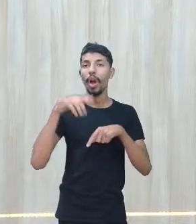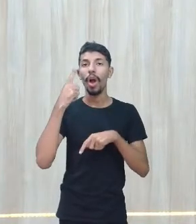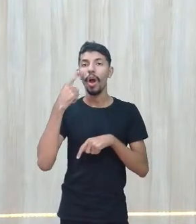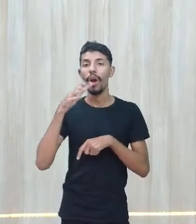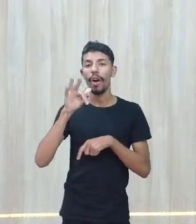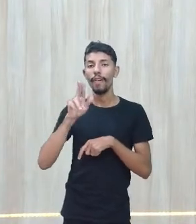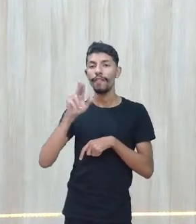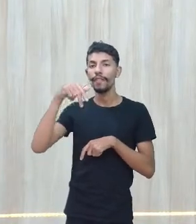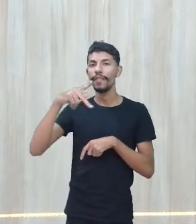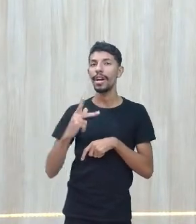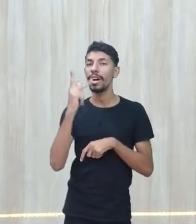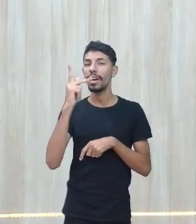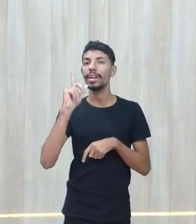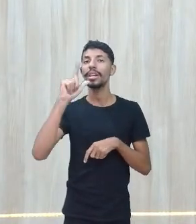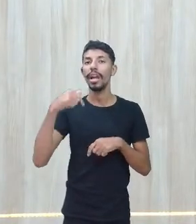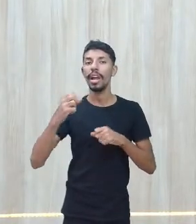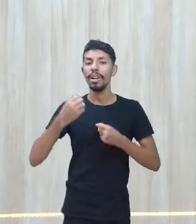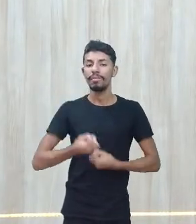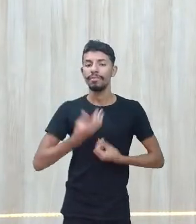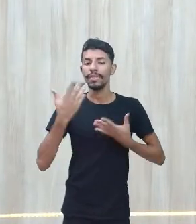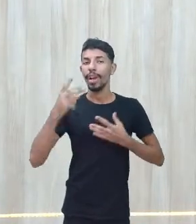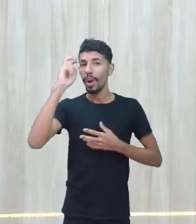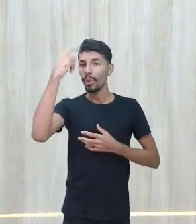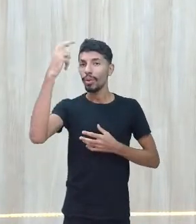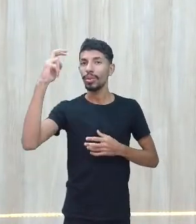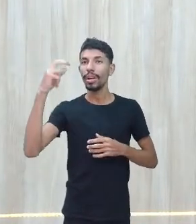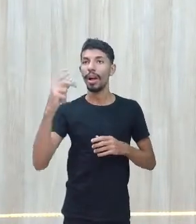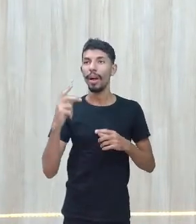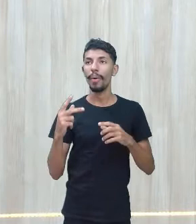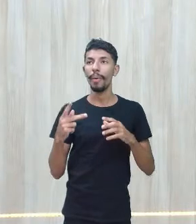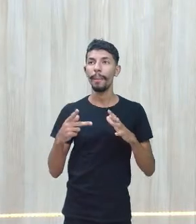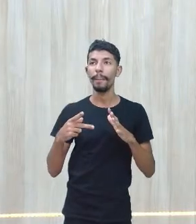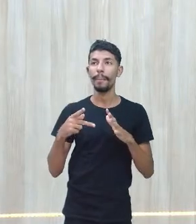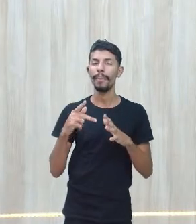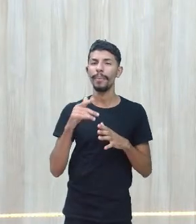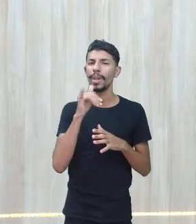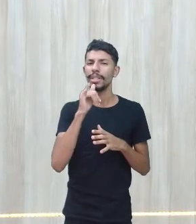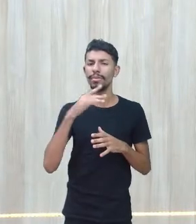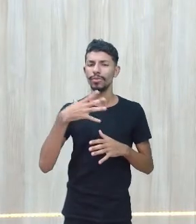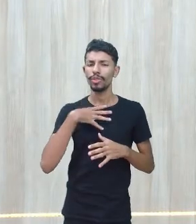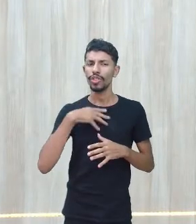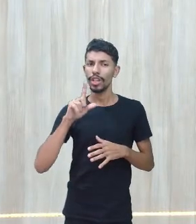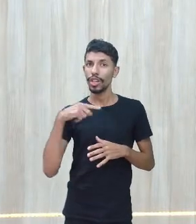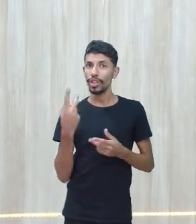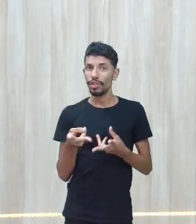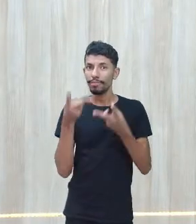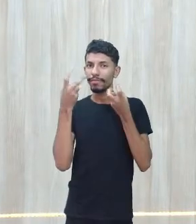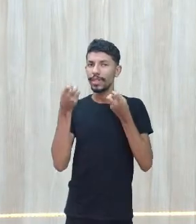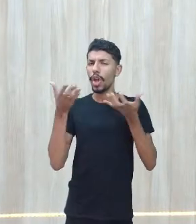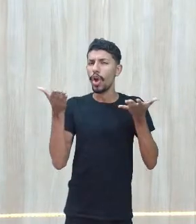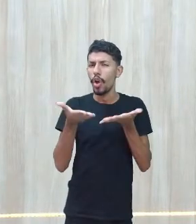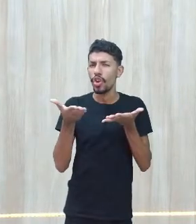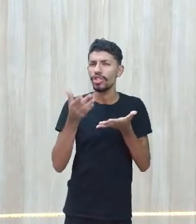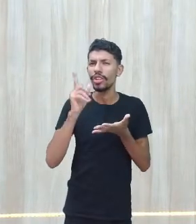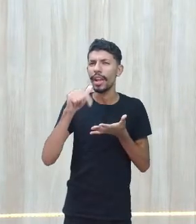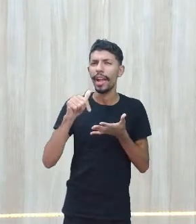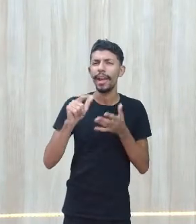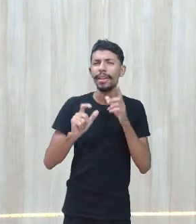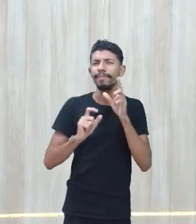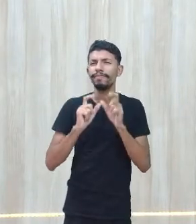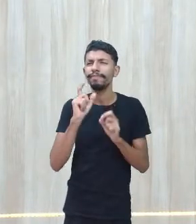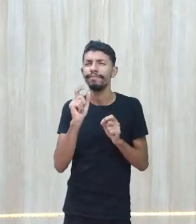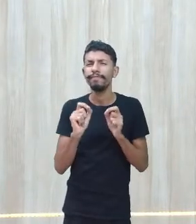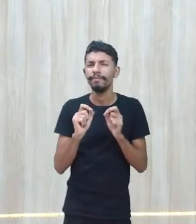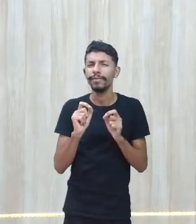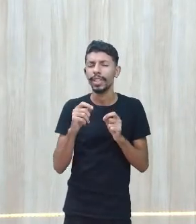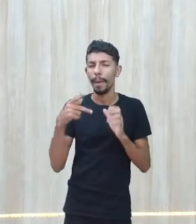é uma manifestação cultural típica. Essa forma que a gente vê hoje em dia é uma formação